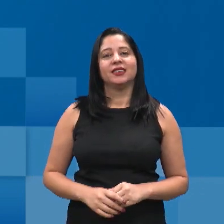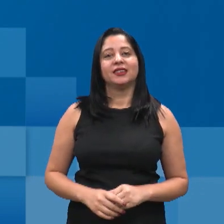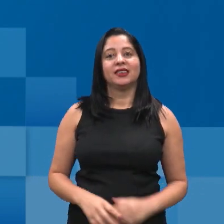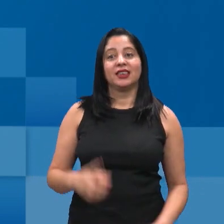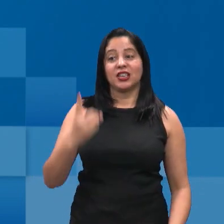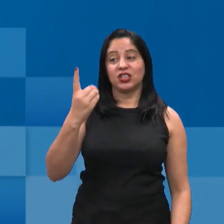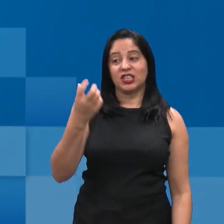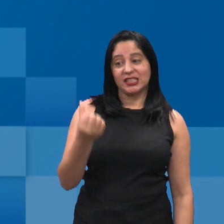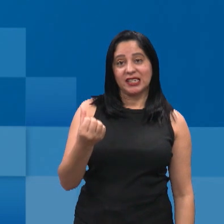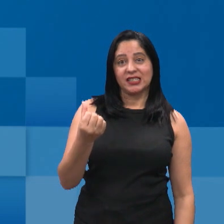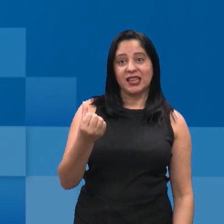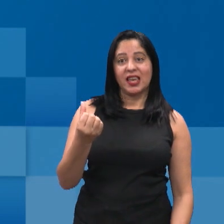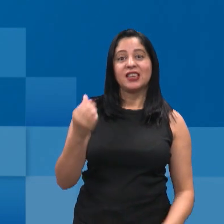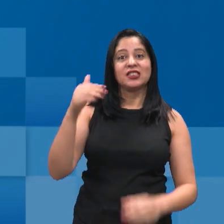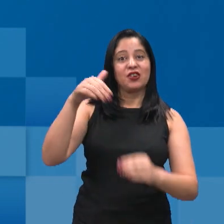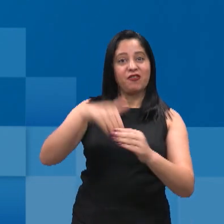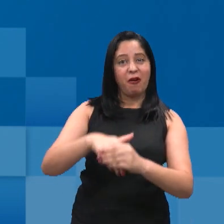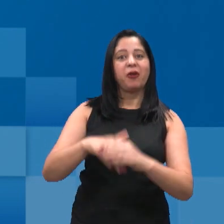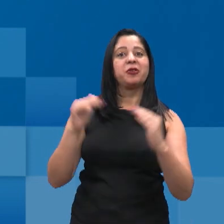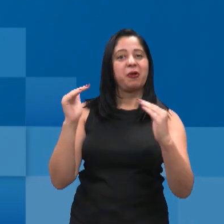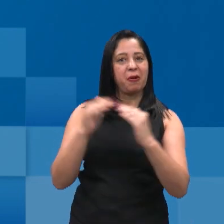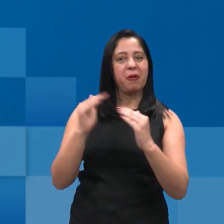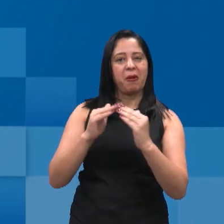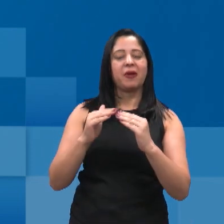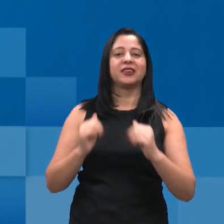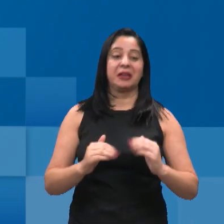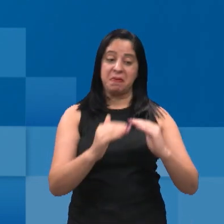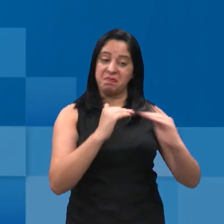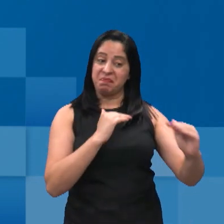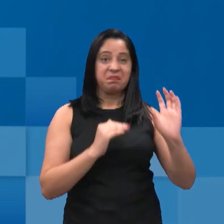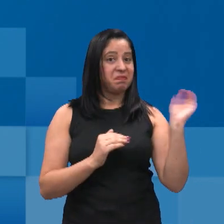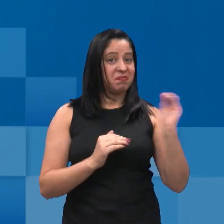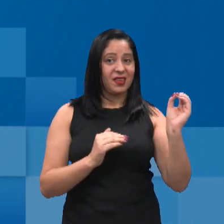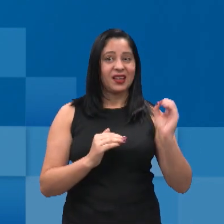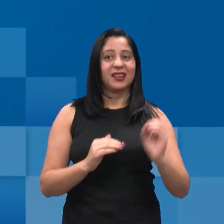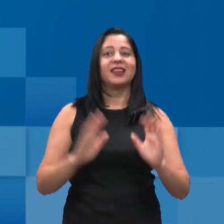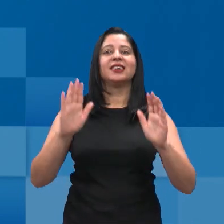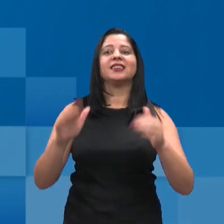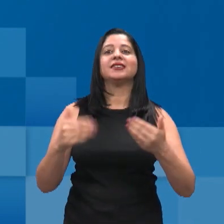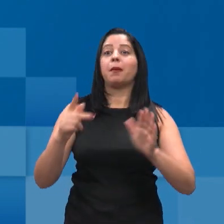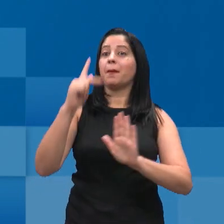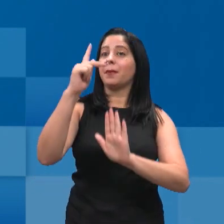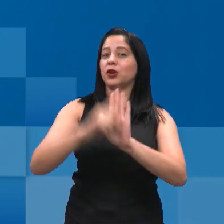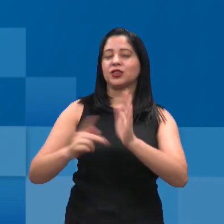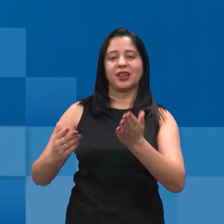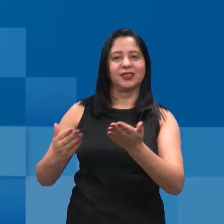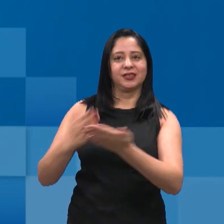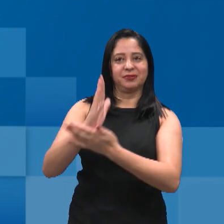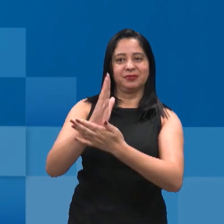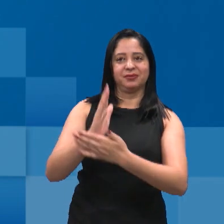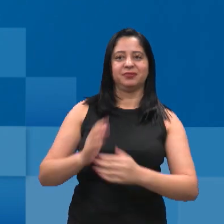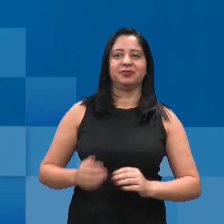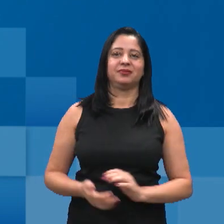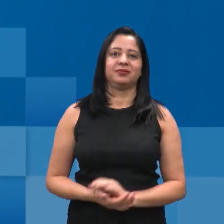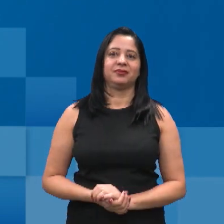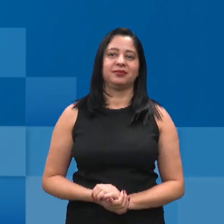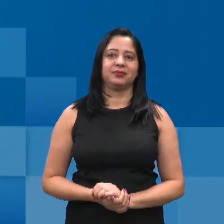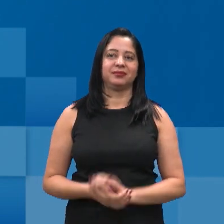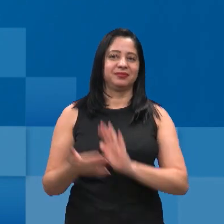16 votos favoráveis, nenhum voto contrário, senhor presidente. Com 16 votos favoráveis, está aprovado por unanimidade.